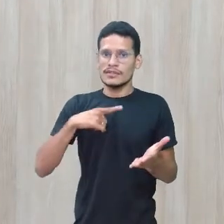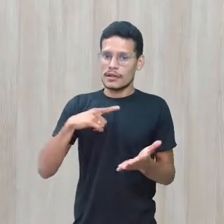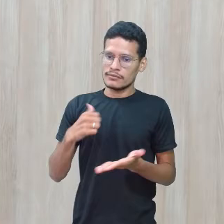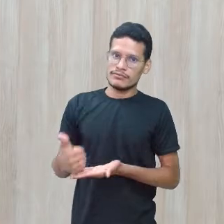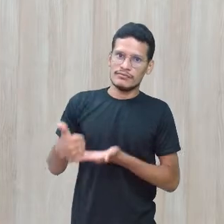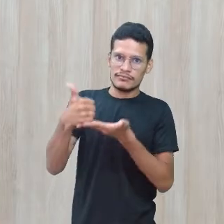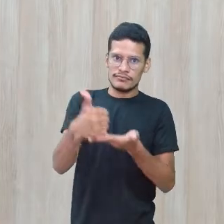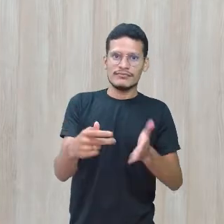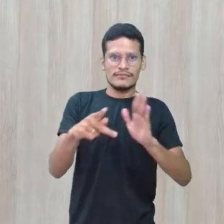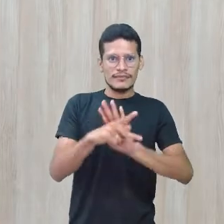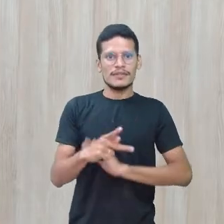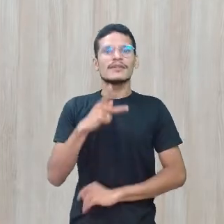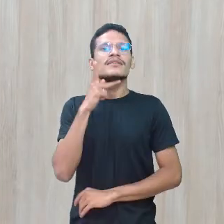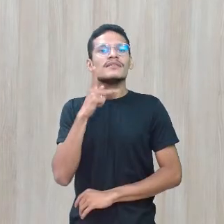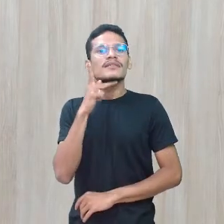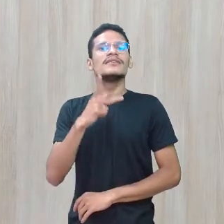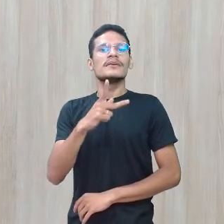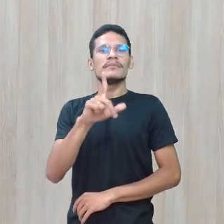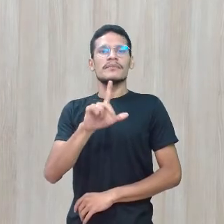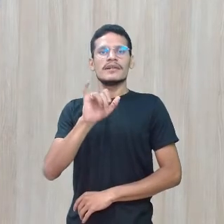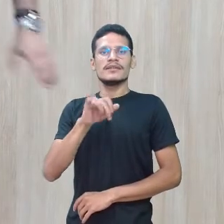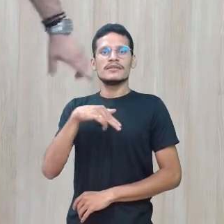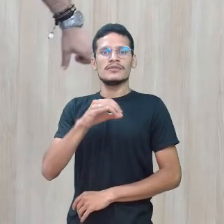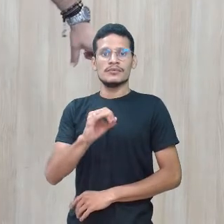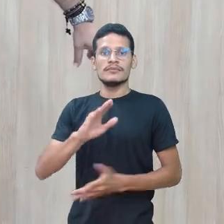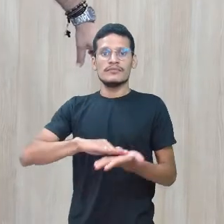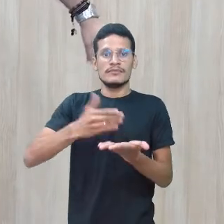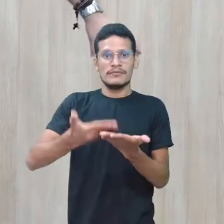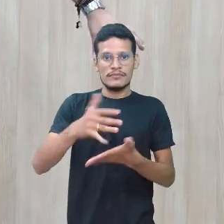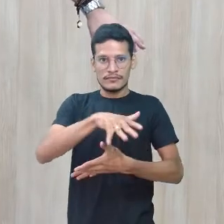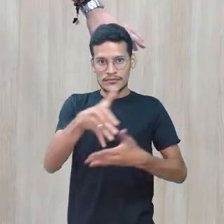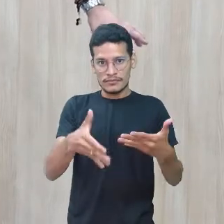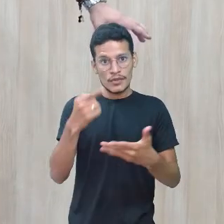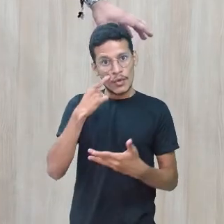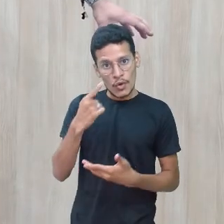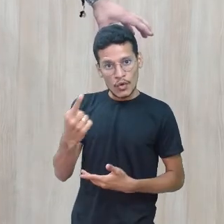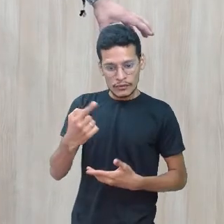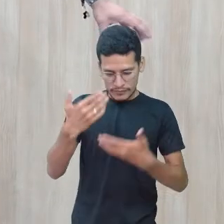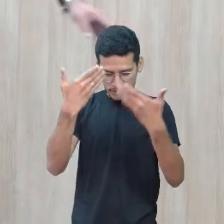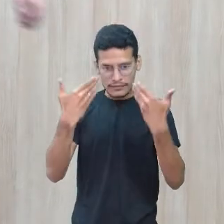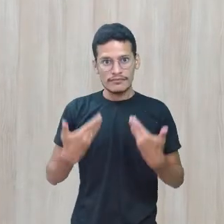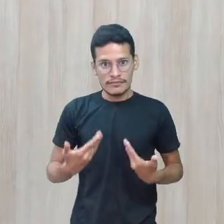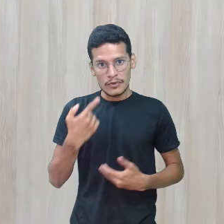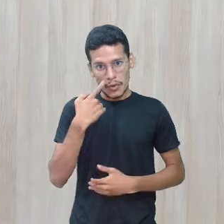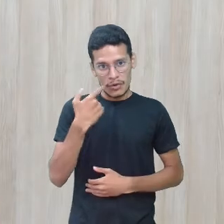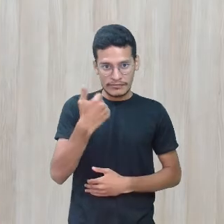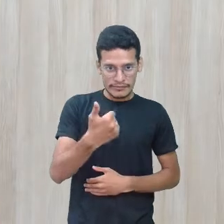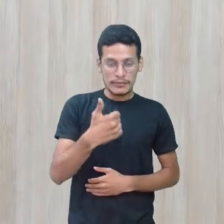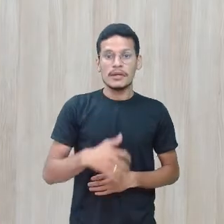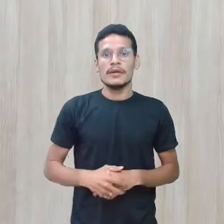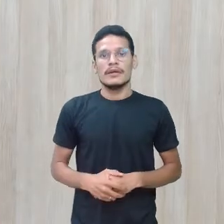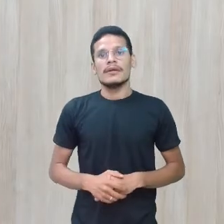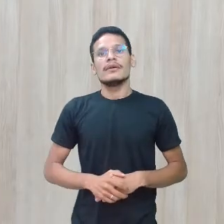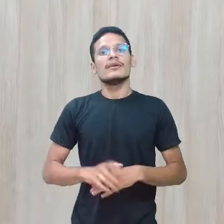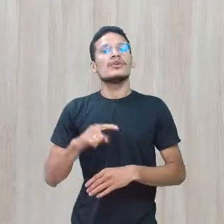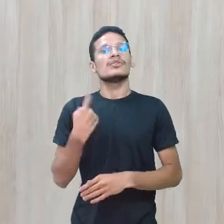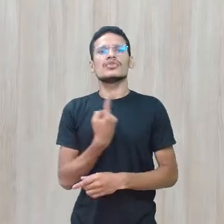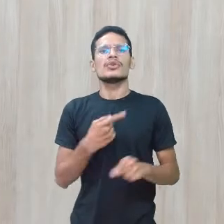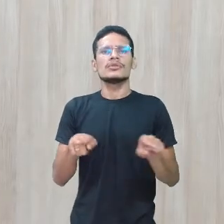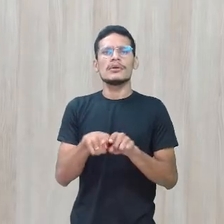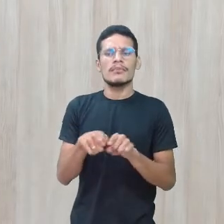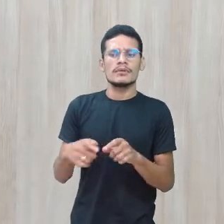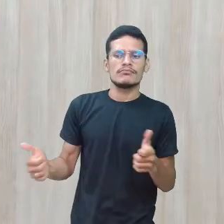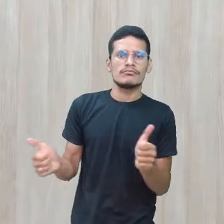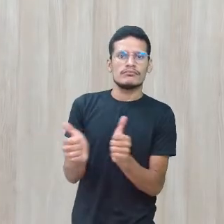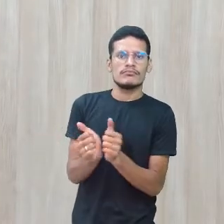Plínio, nosso intérprete de Libras. Ó, ele está no cantinho aqui, ó ele aqui. E nós contamos também